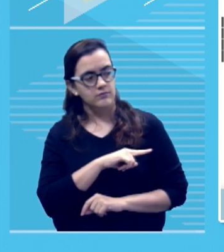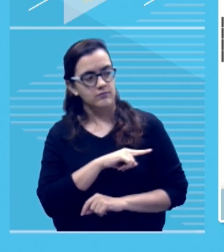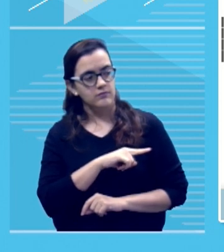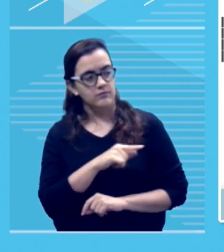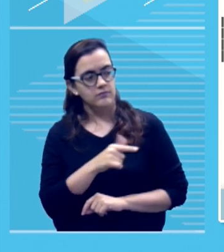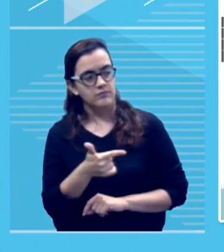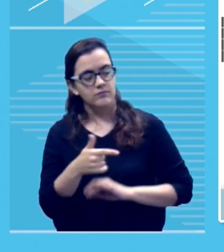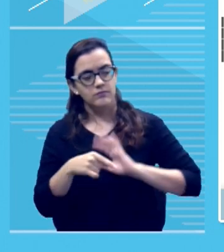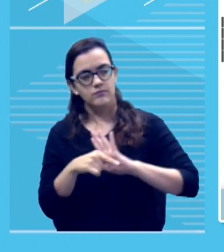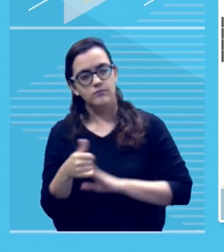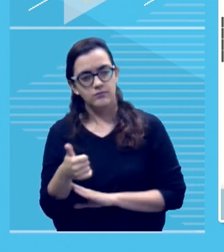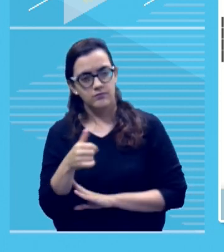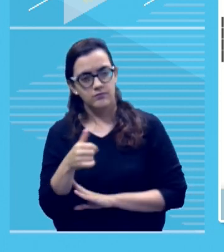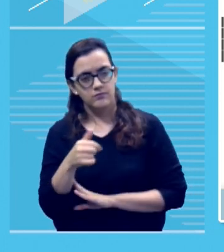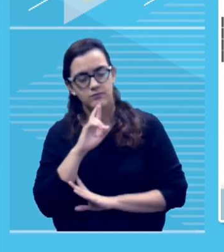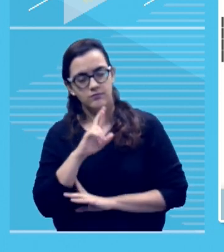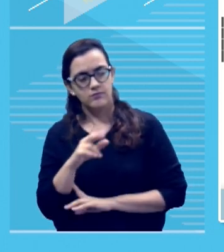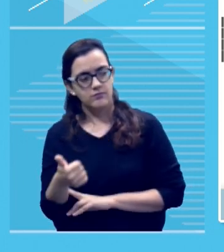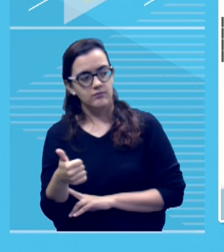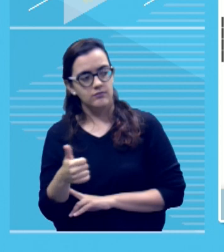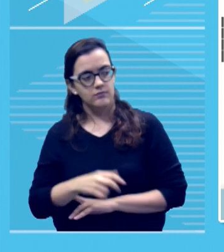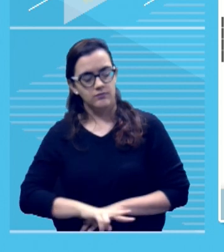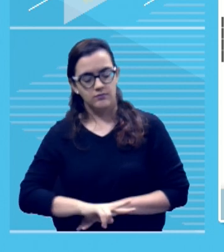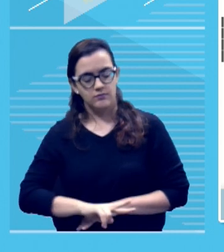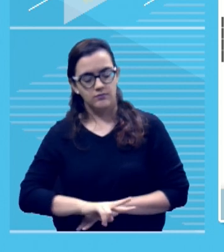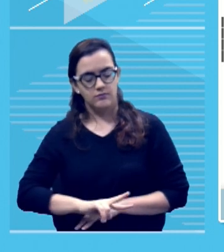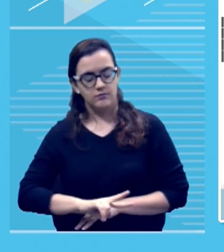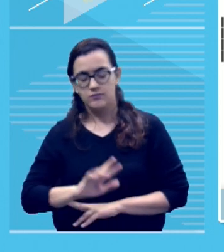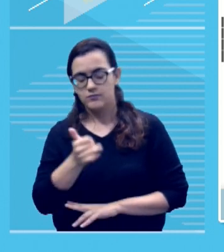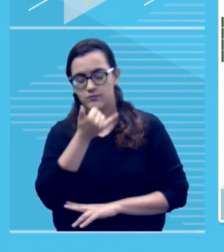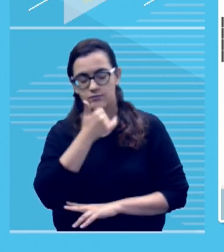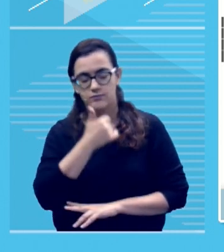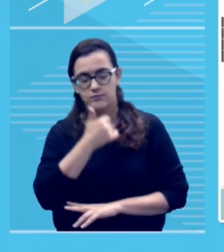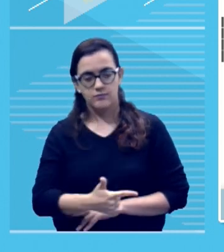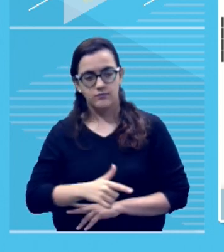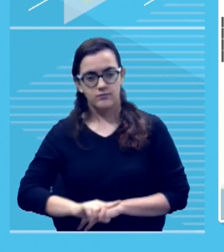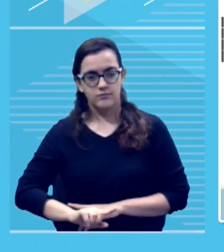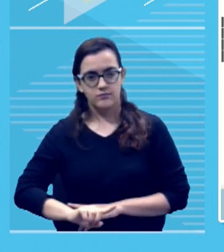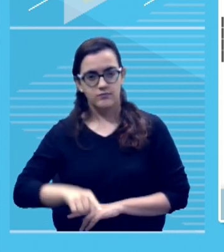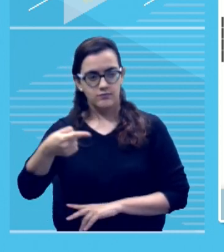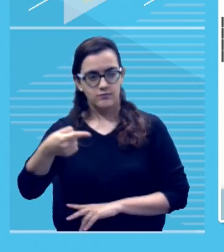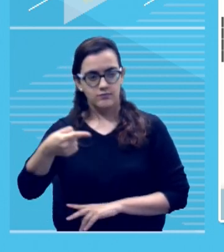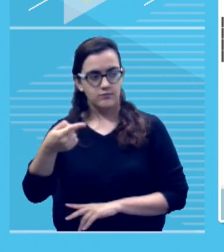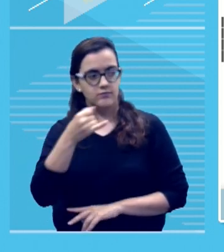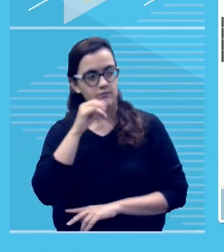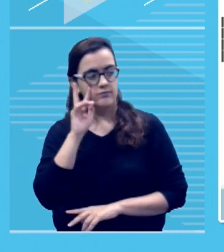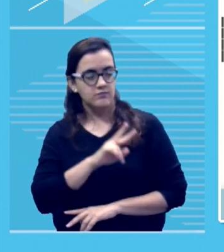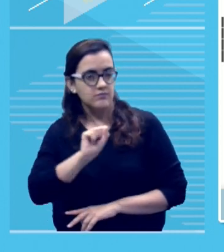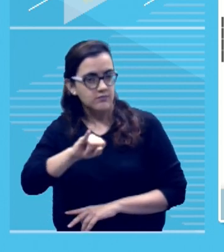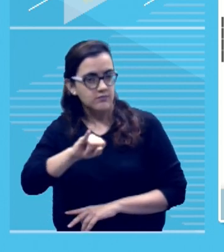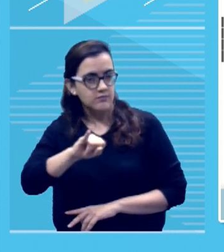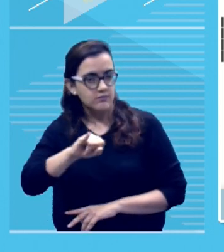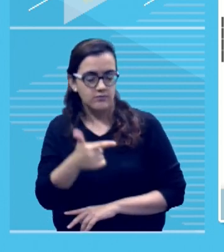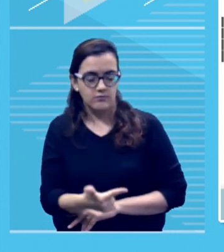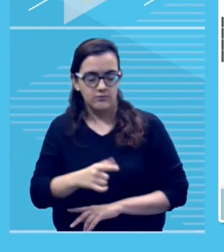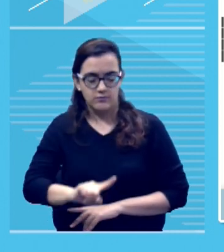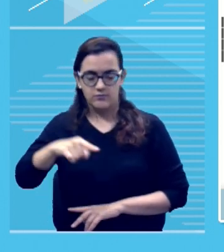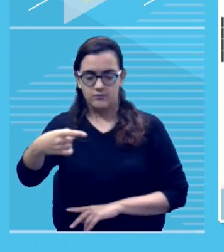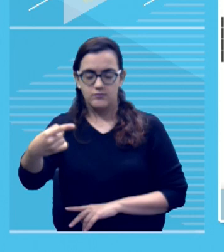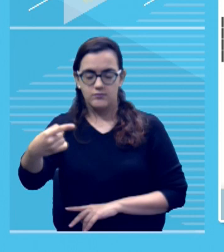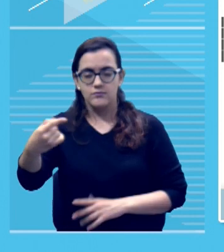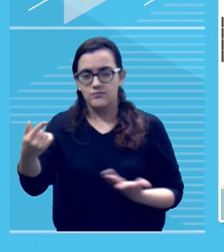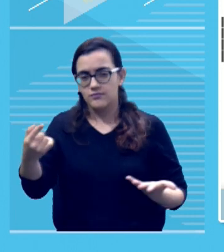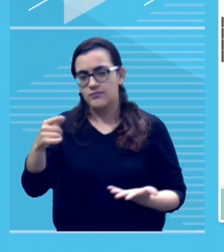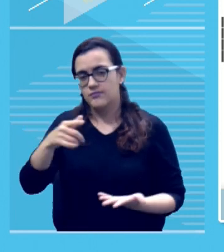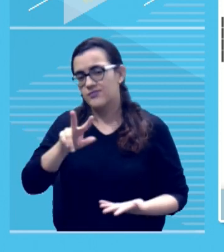1 dá 1. 2 elevado a 1 vai dar 2. 2 inativos. Se você somar 2 mais 4, ó, vai dar os 6.